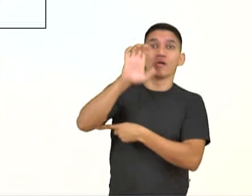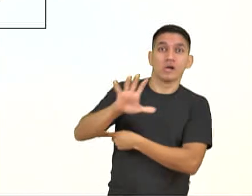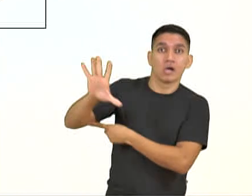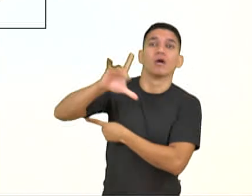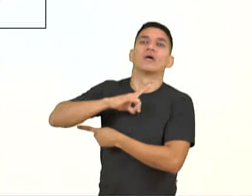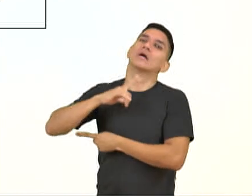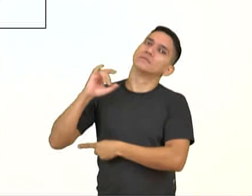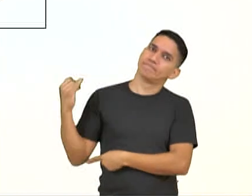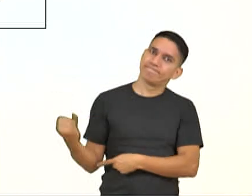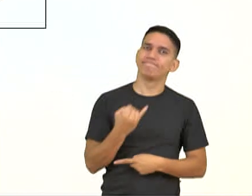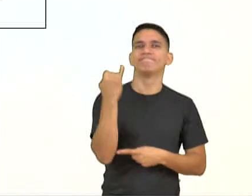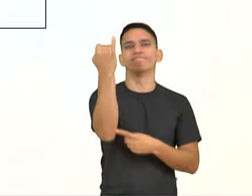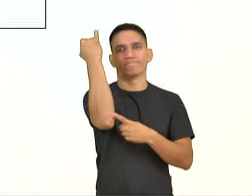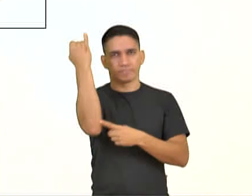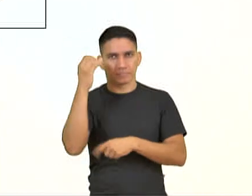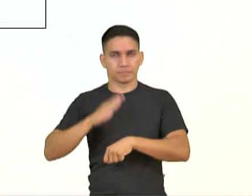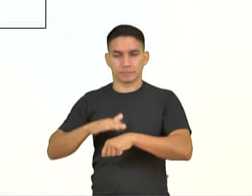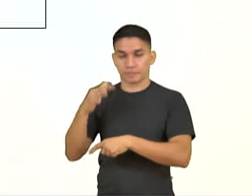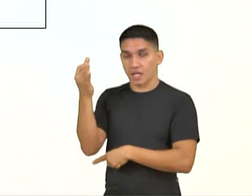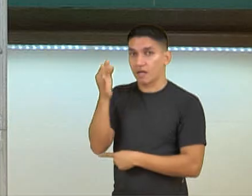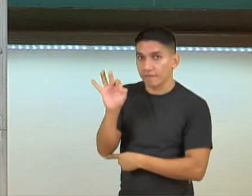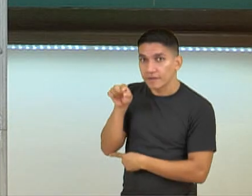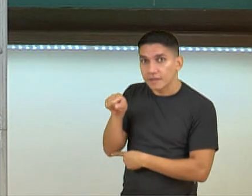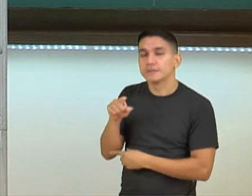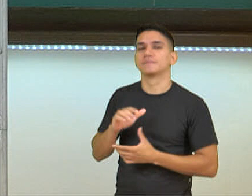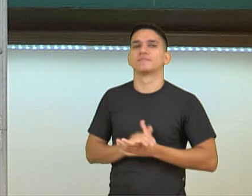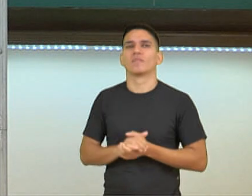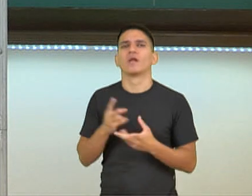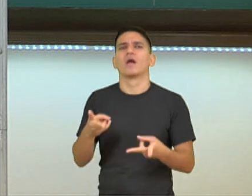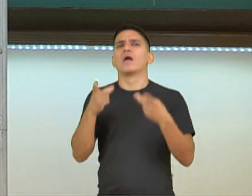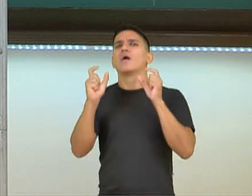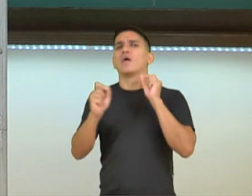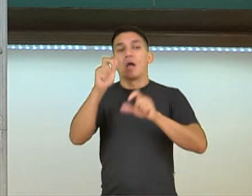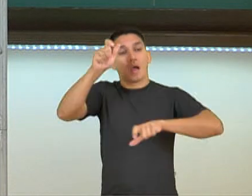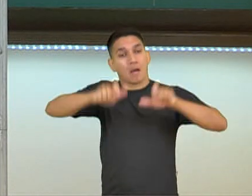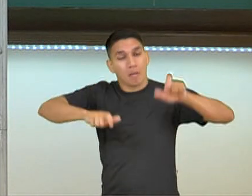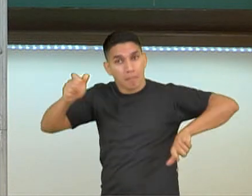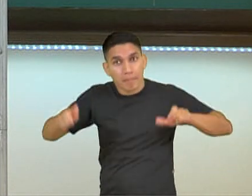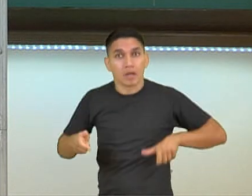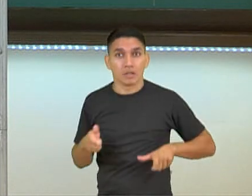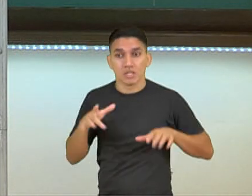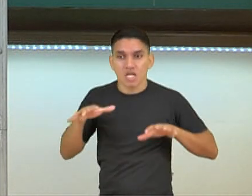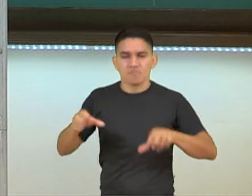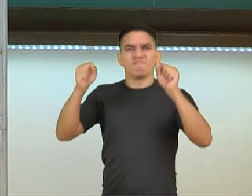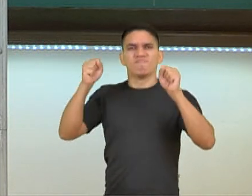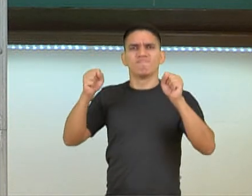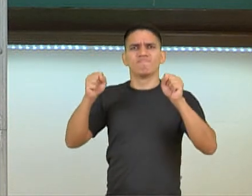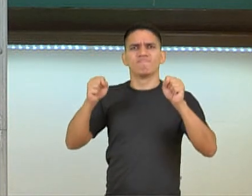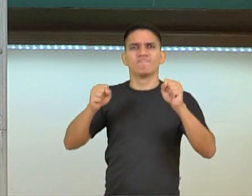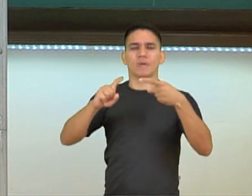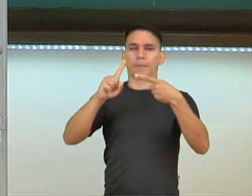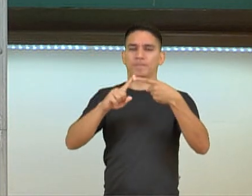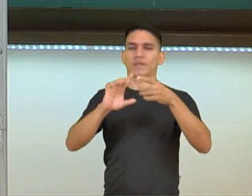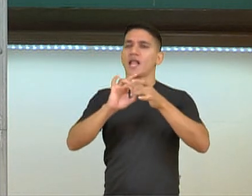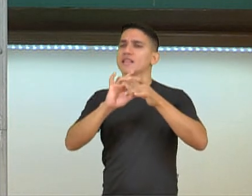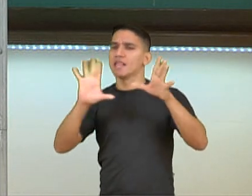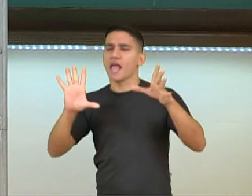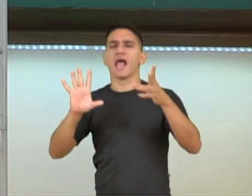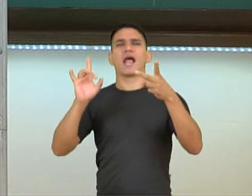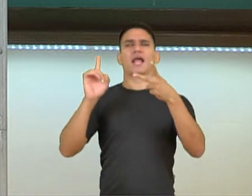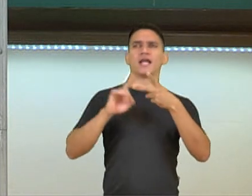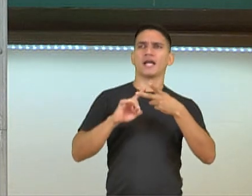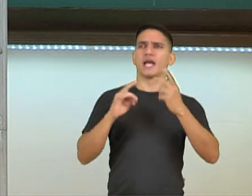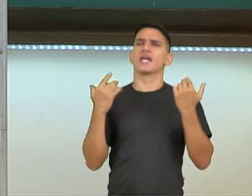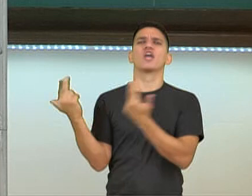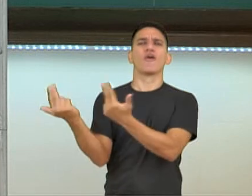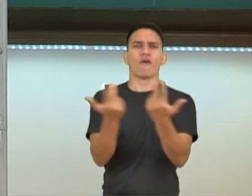ser extremamente importante na França. A gente vai ver que as pessoas vão pegar o lema do iluminismo, liberdade,